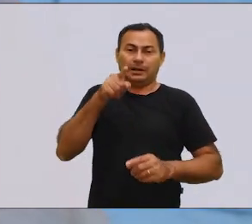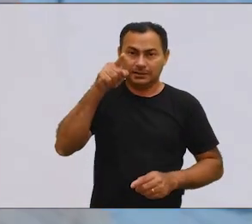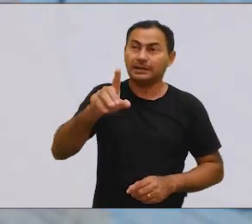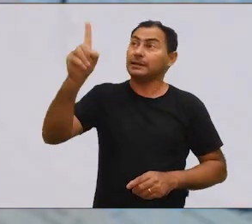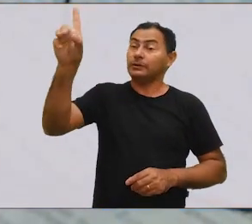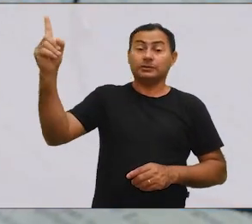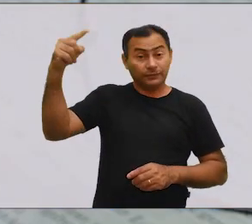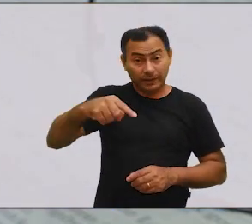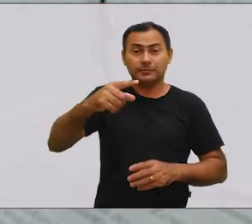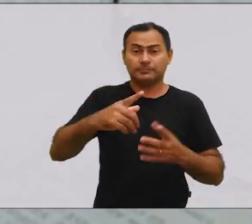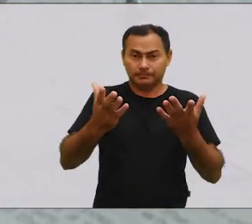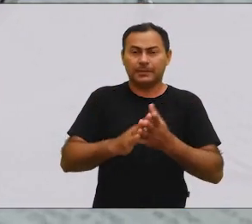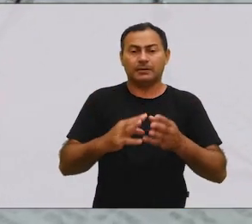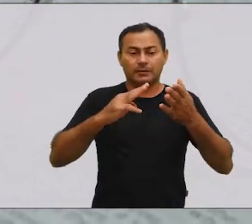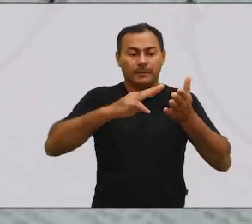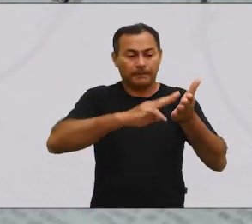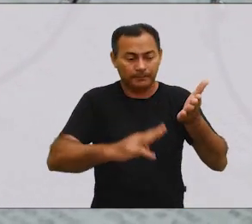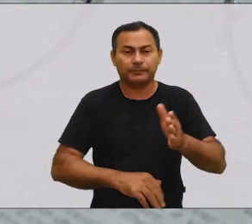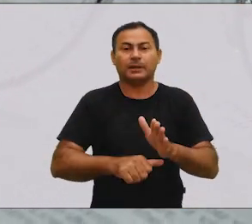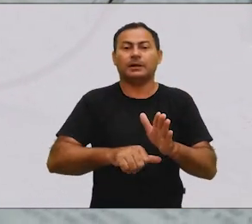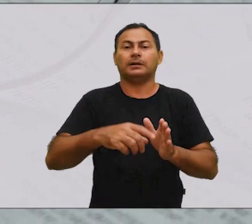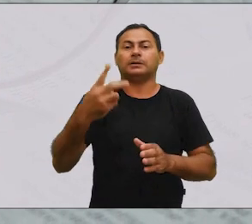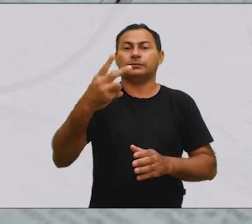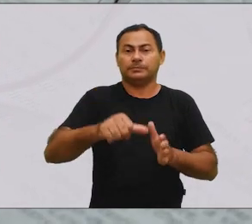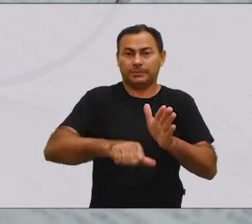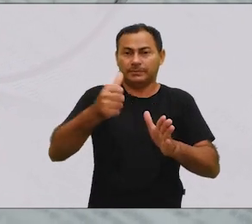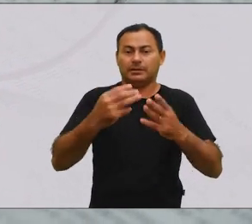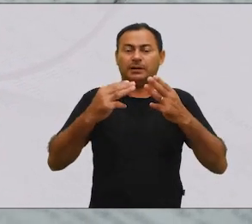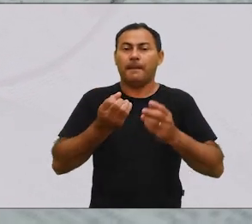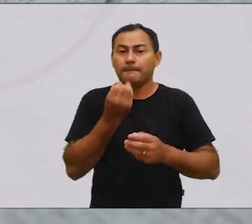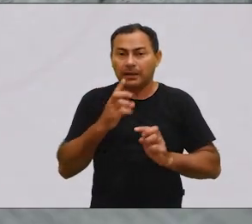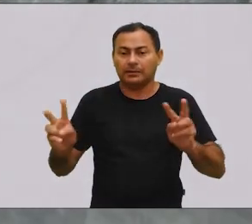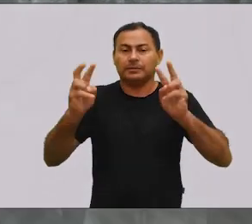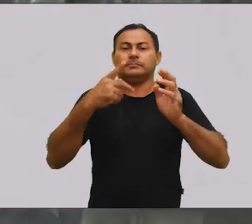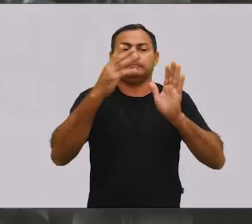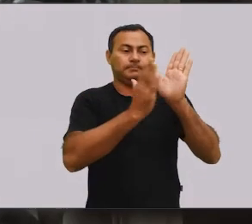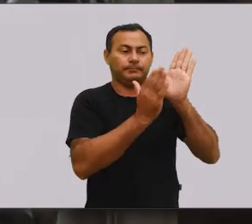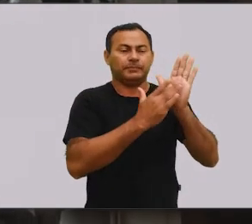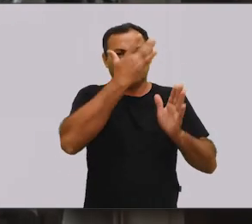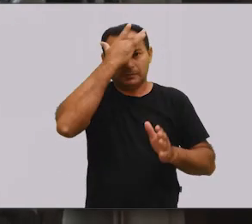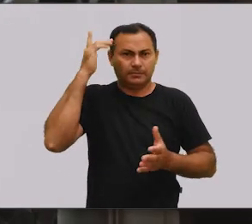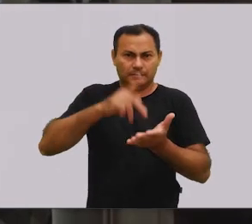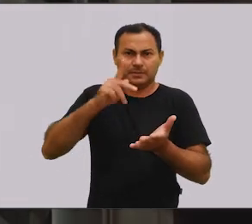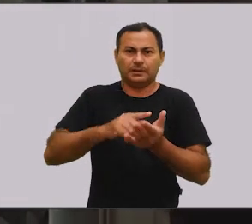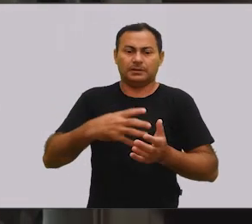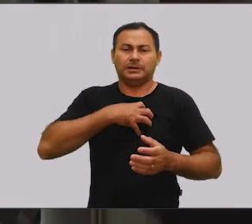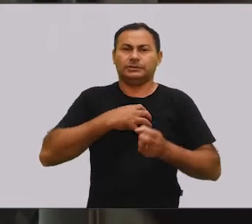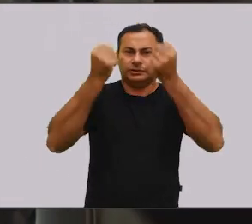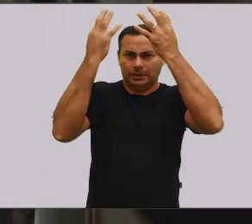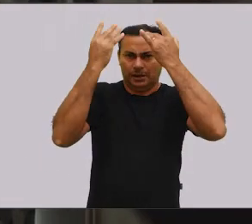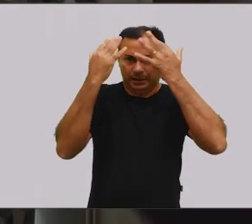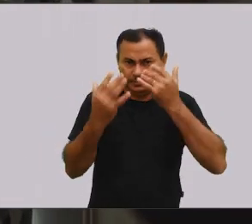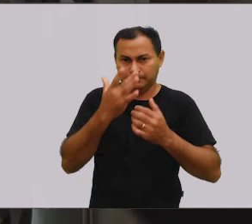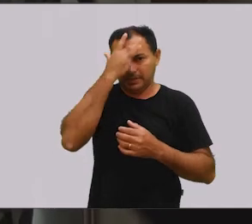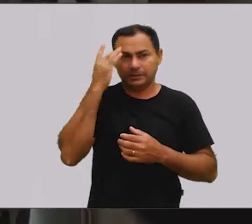encontrar. Talvez seja esta a mensagem das duas primeiras bem-aventuranças e suas promessas. Aqueles que realmente estão em estado de